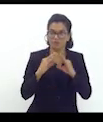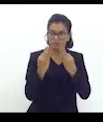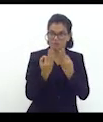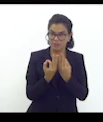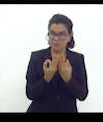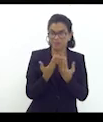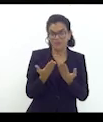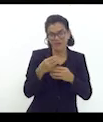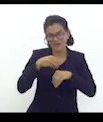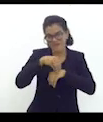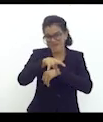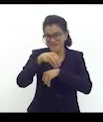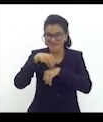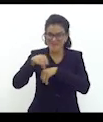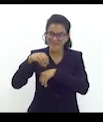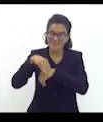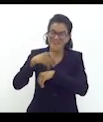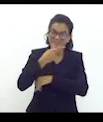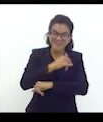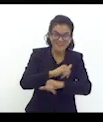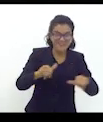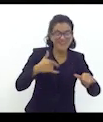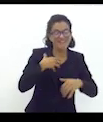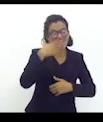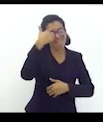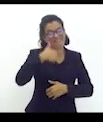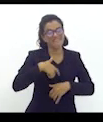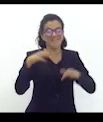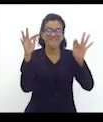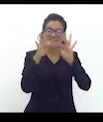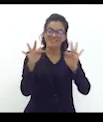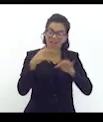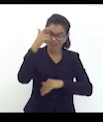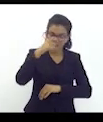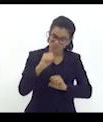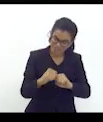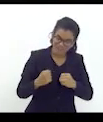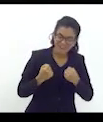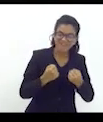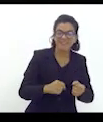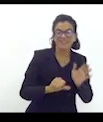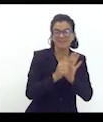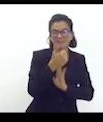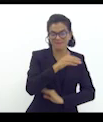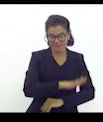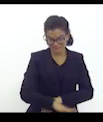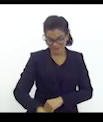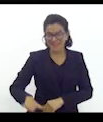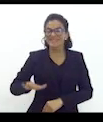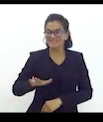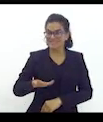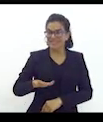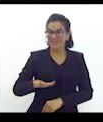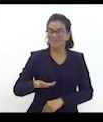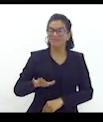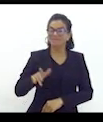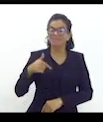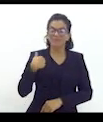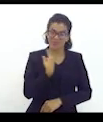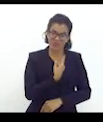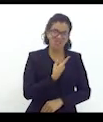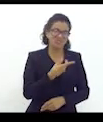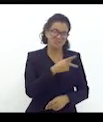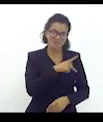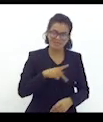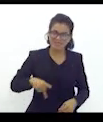queria dar essa notícia e dizer o quanto eu estou feliz, eu que sou defensora árdua da primeira infância, inclusive aqui nós temos e somos